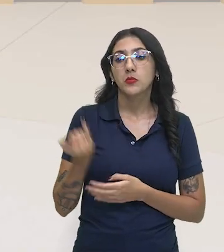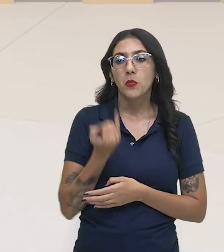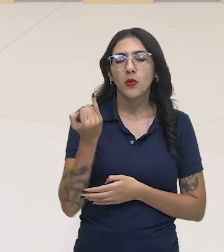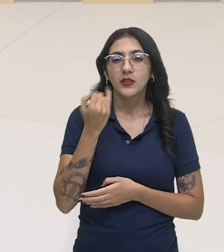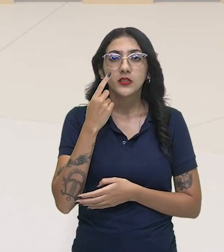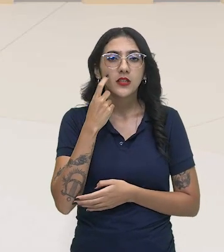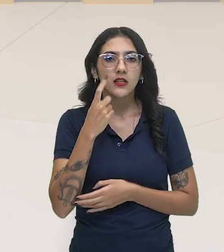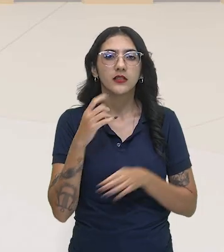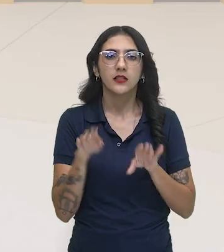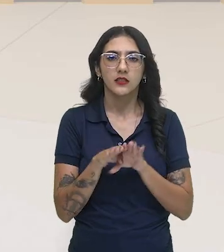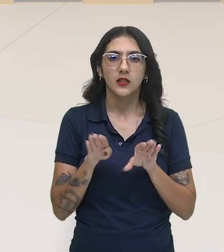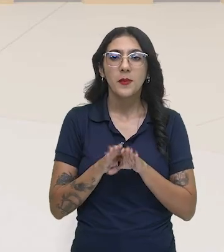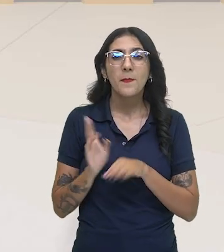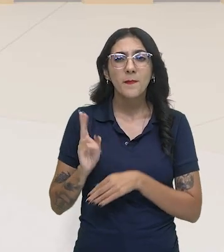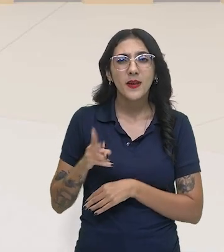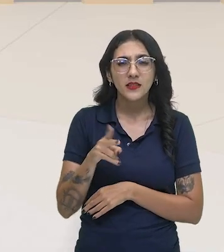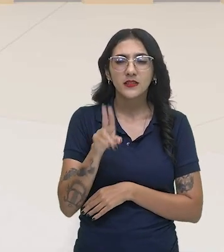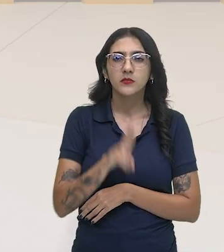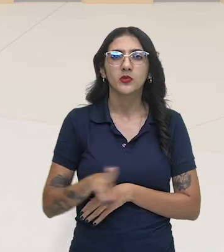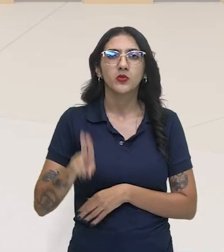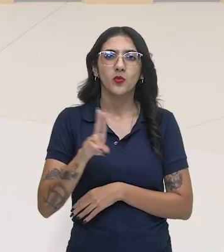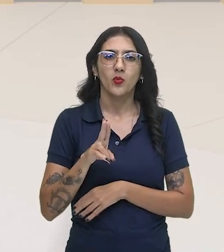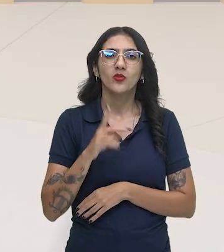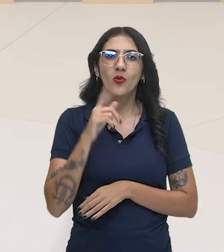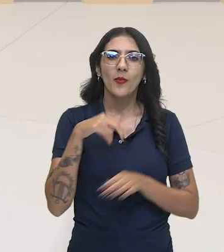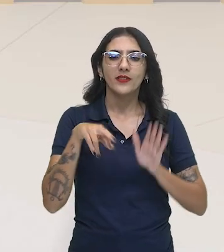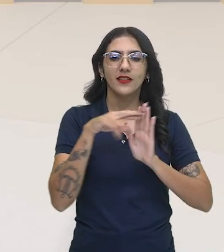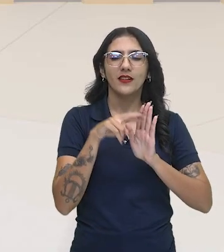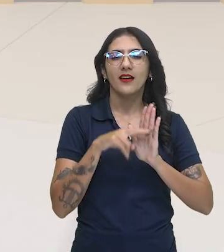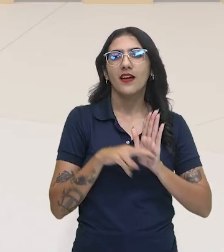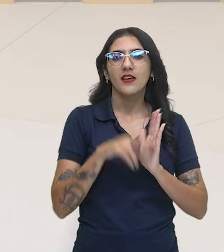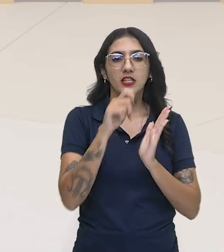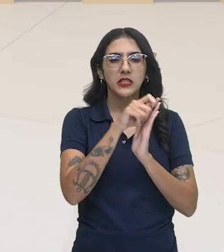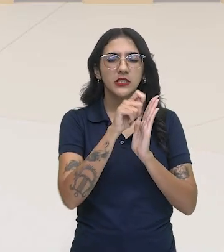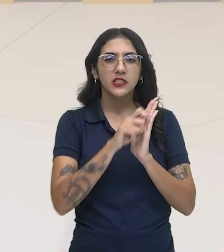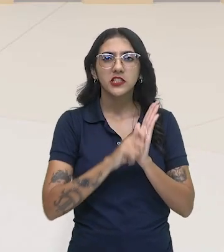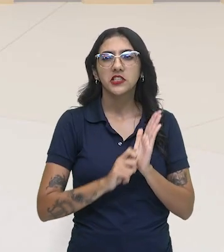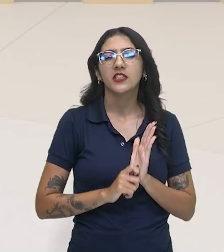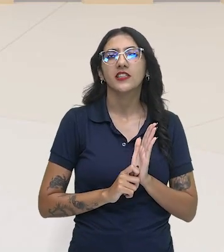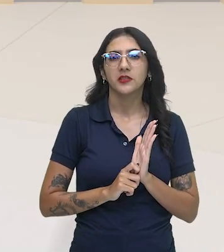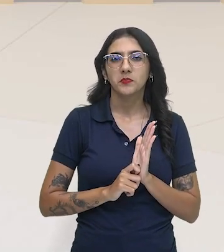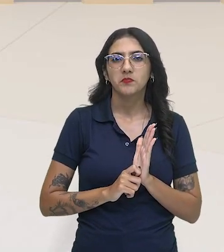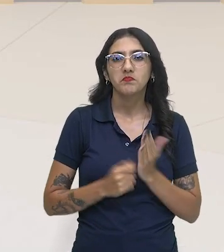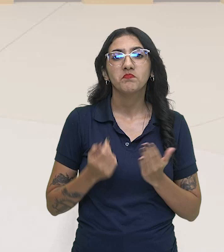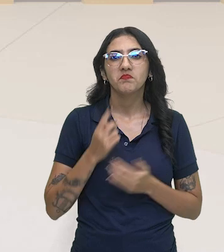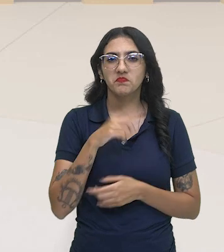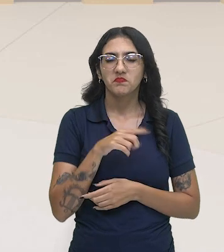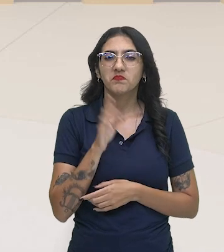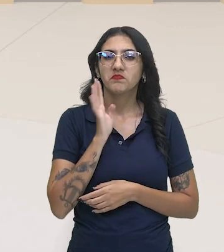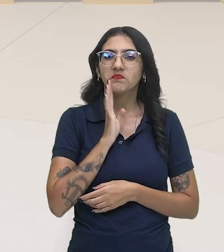né, professor? Foram criando regras ali para essa escrita, né? Muito bacana, gente.